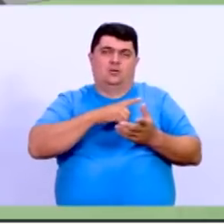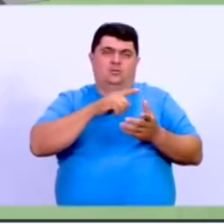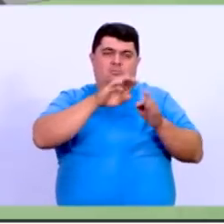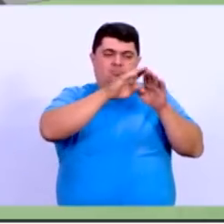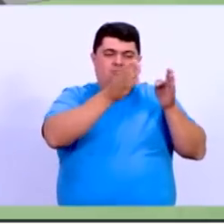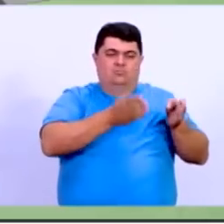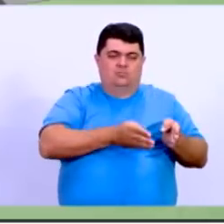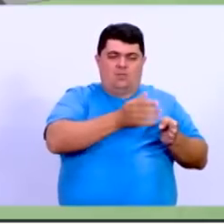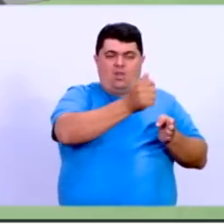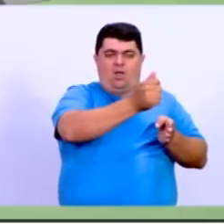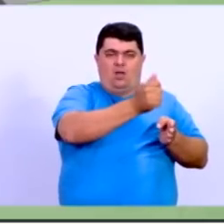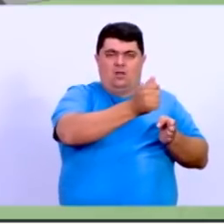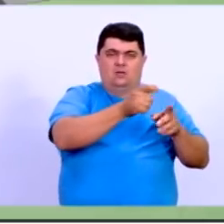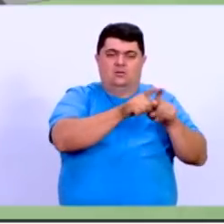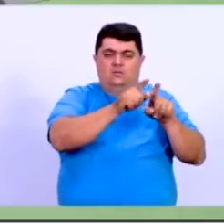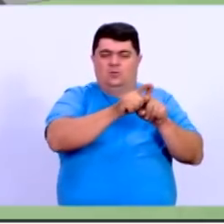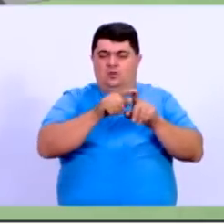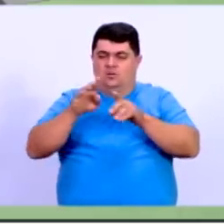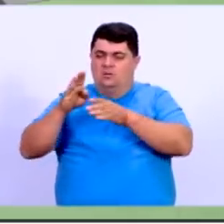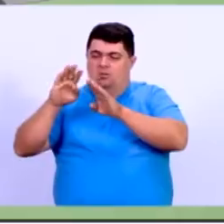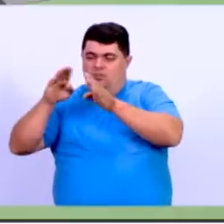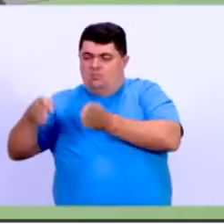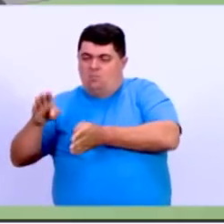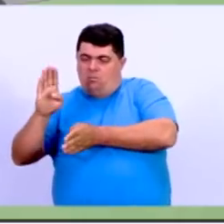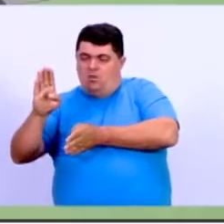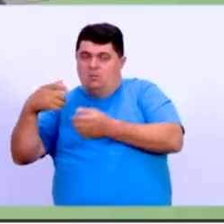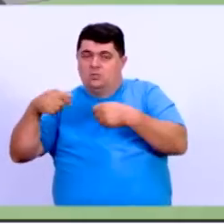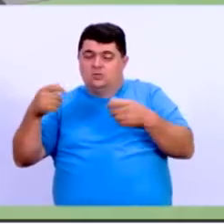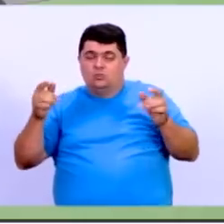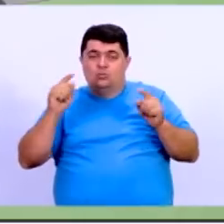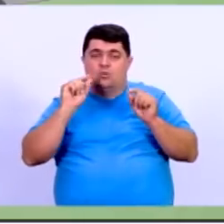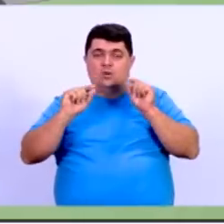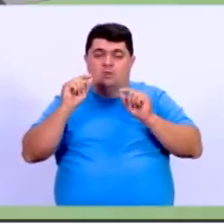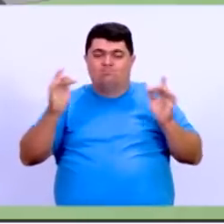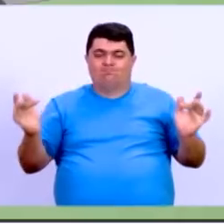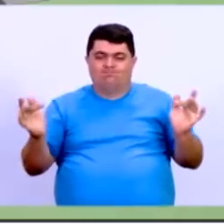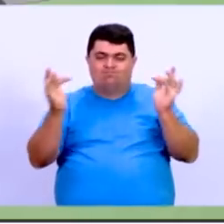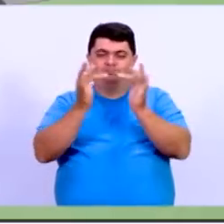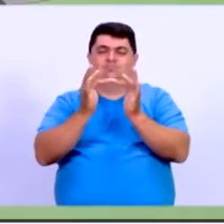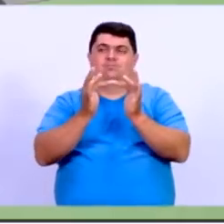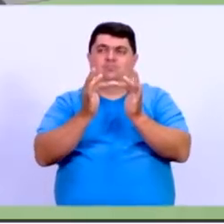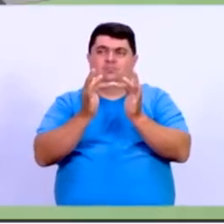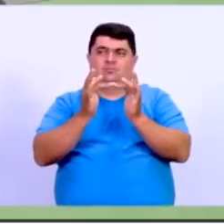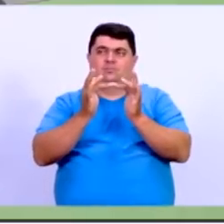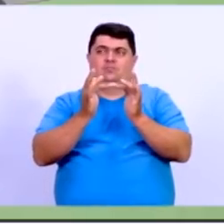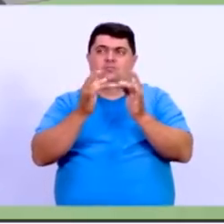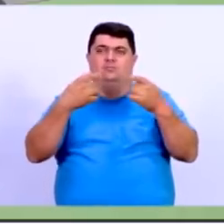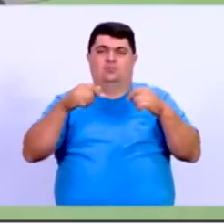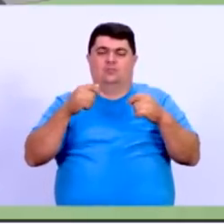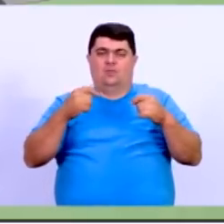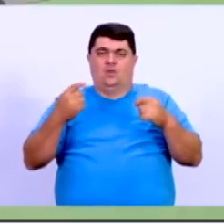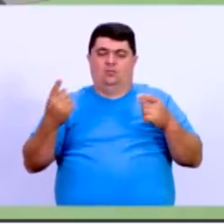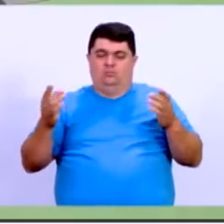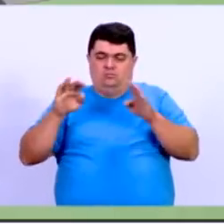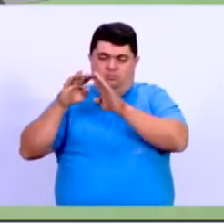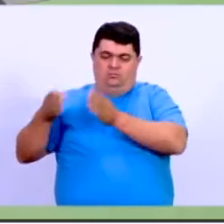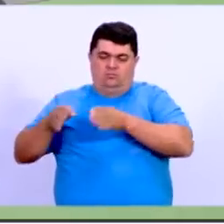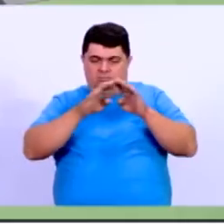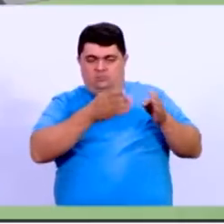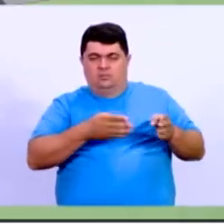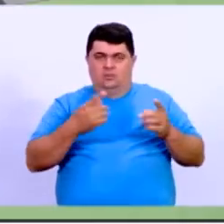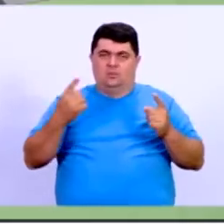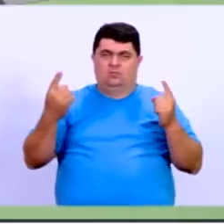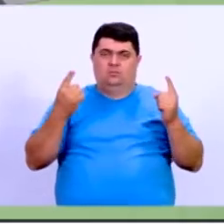que é a máquina A e precisa se comunicar com a máquina B, né? Então nós temos aqui dois equipamentos. Obviamente esses computadores